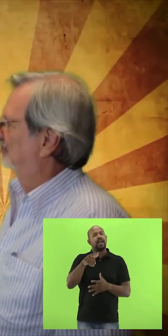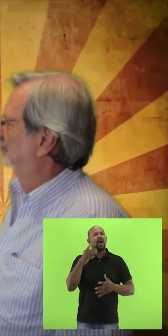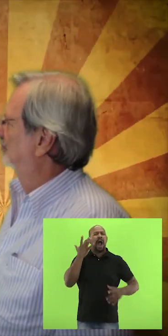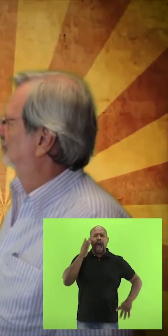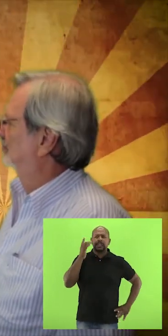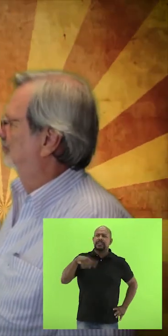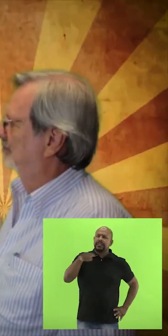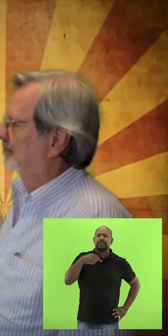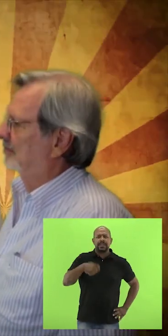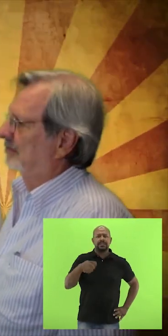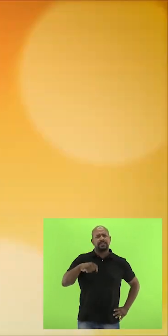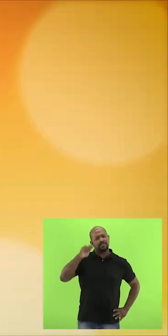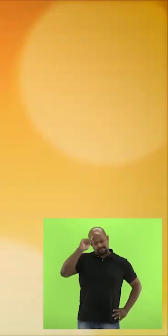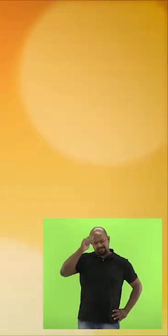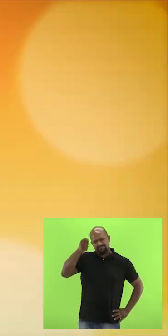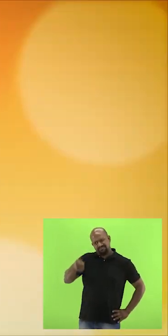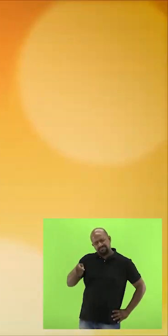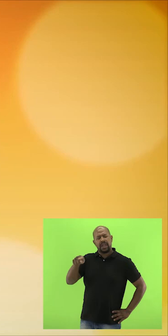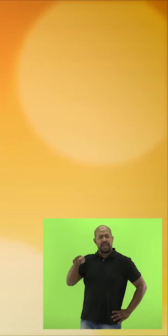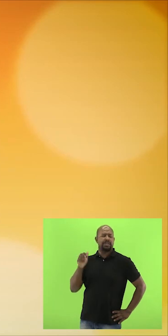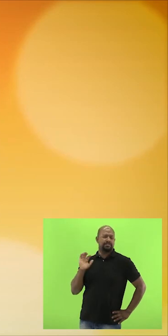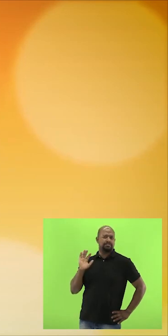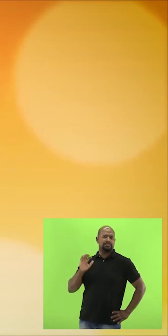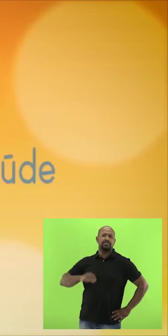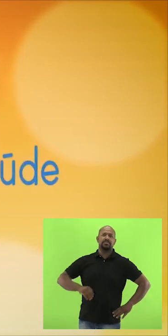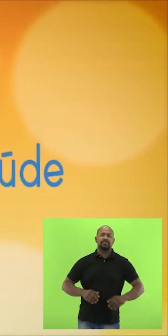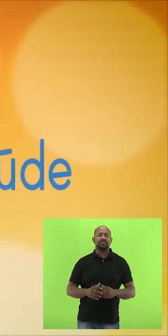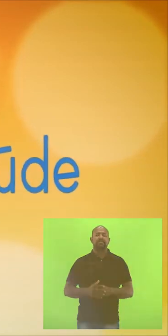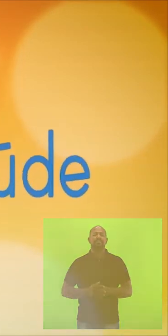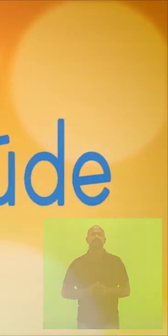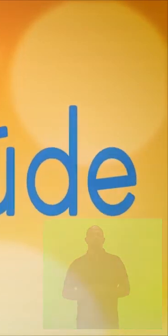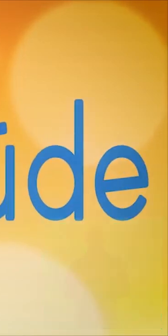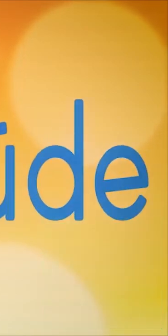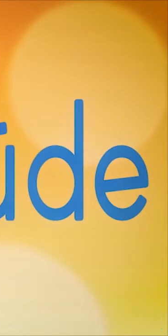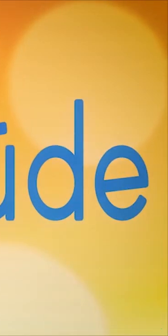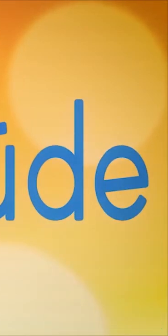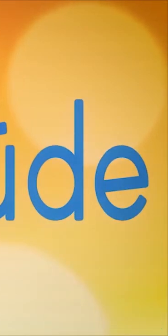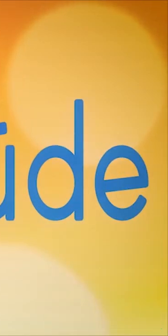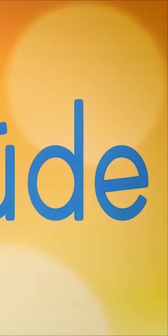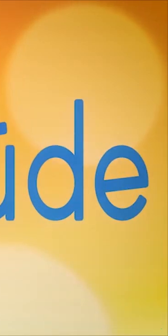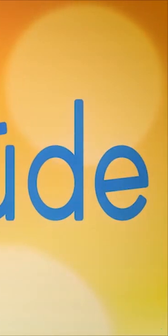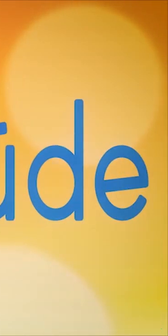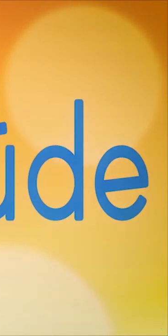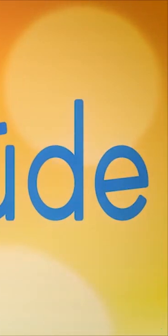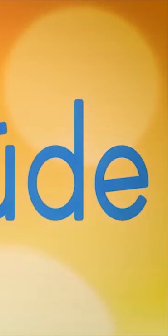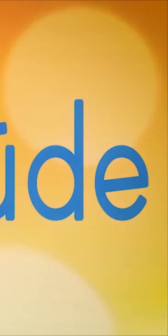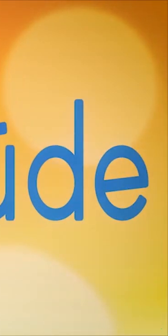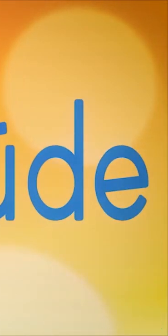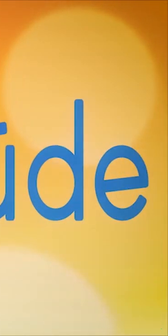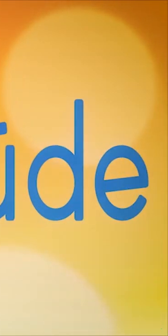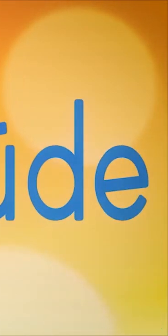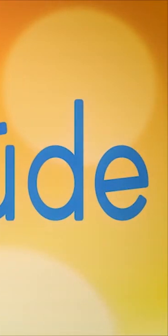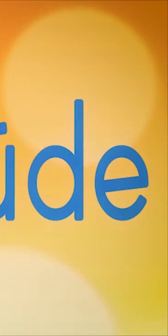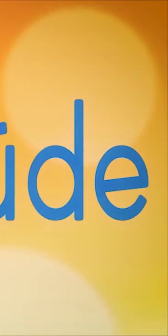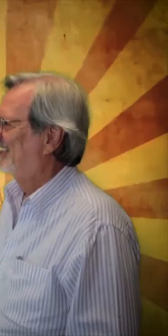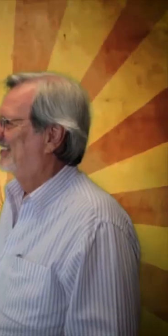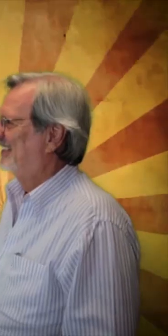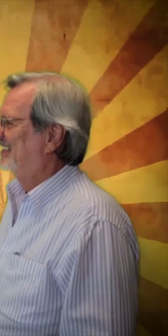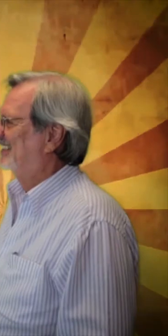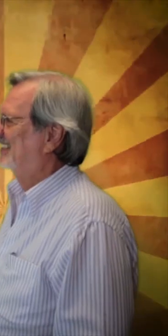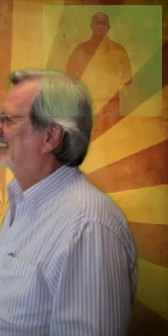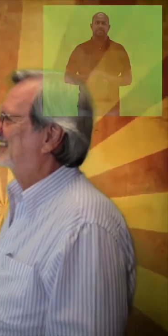que a gente tem que tirar o chapéu para eles. 60 Segundos Saúde. Cláudio Maierovitch, médico sanitarista,